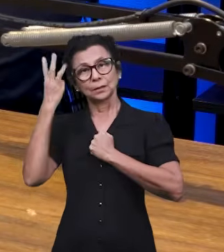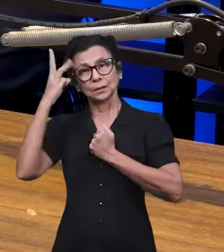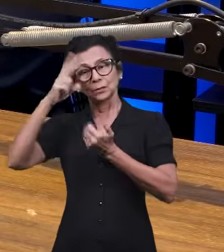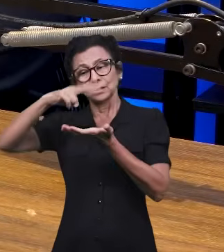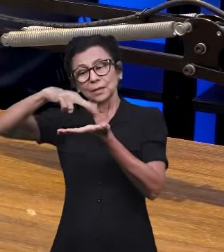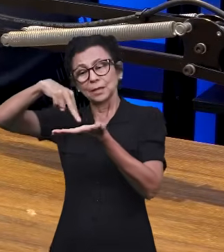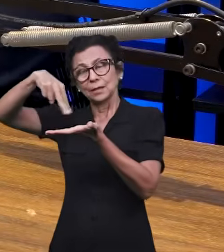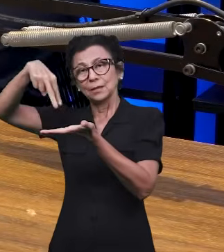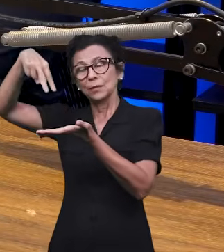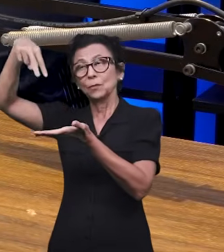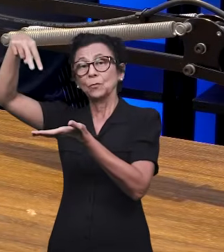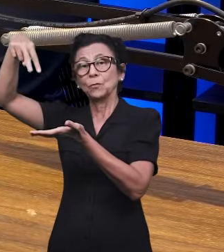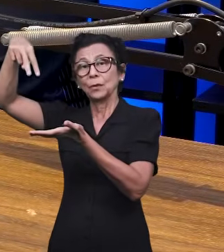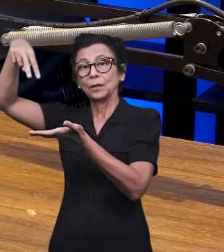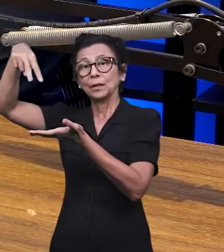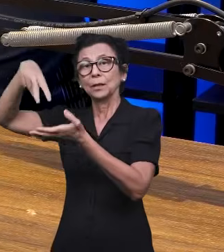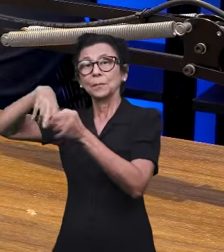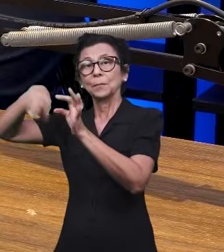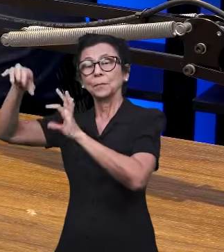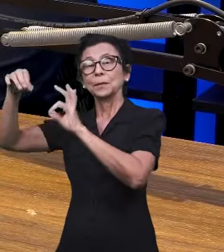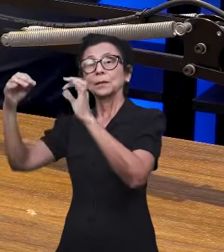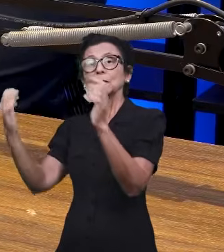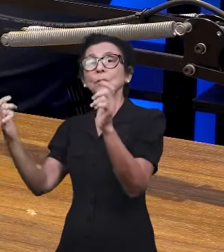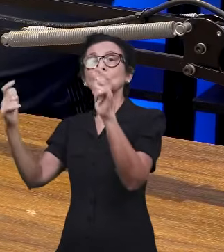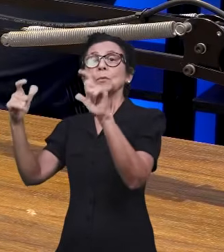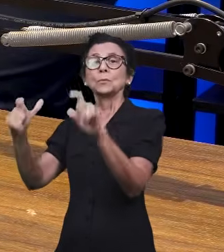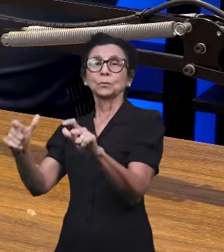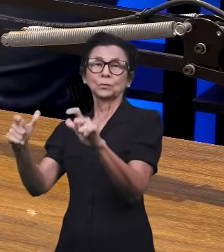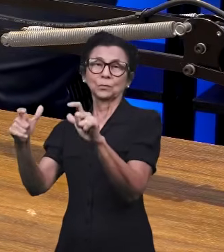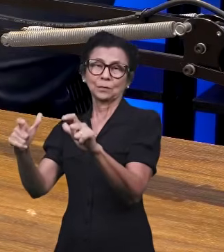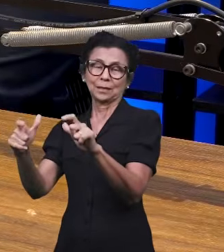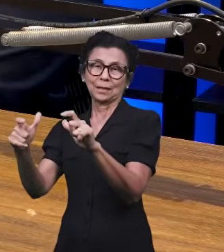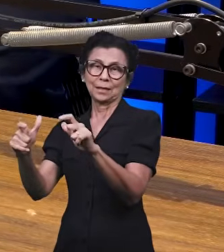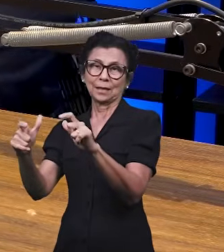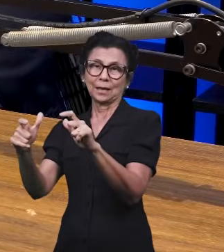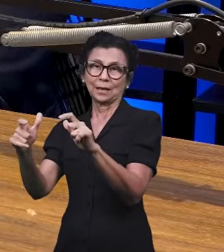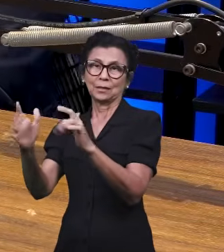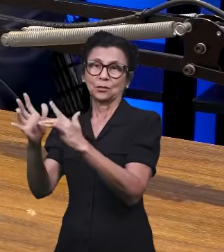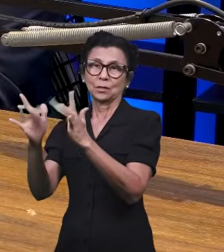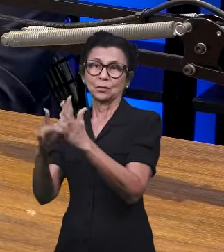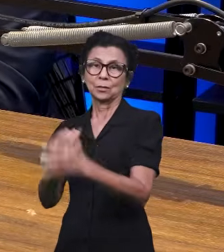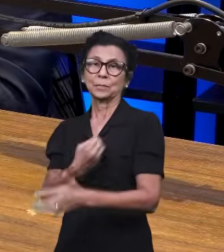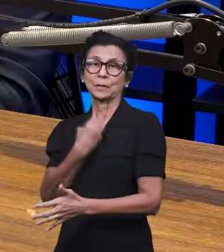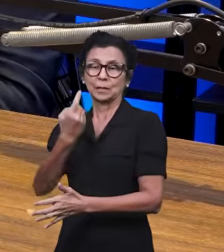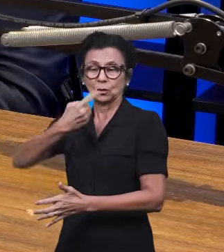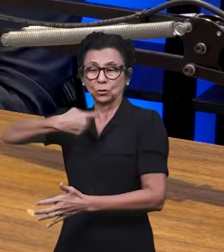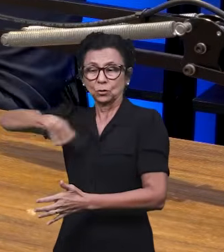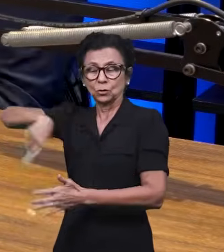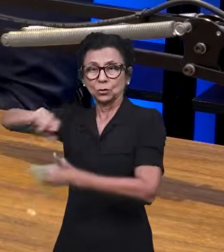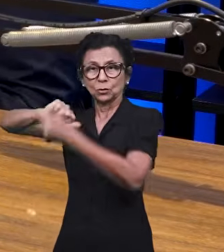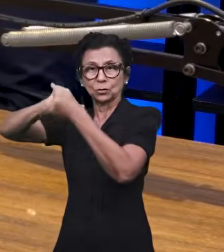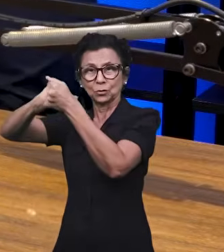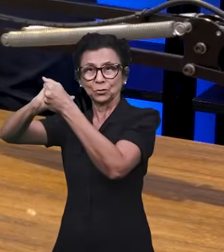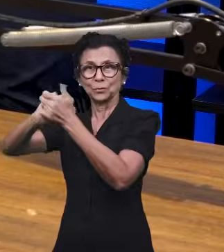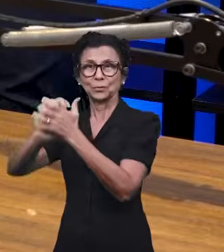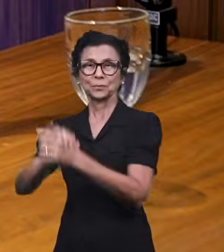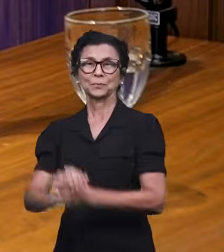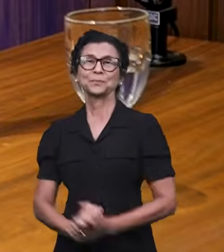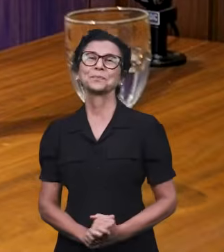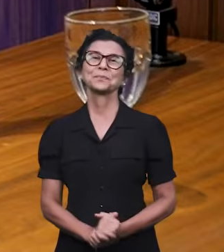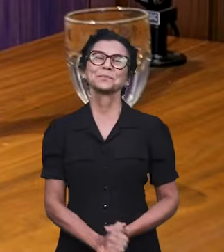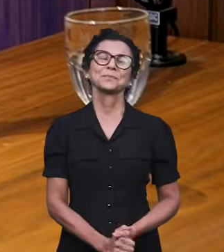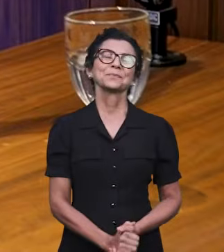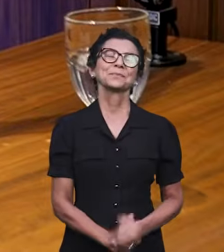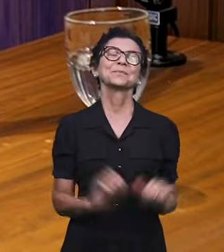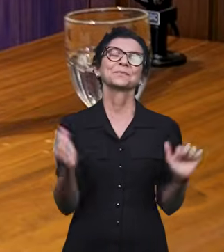foi preparar a morada para que aonde ele estiver, nós possamos estar com ele também. Glória a